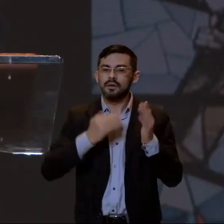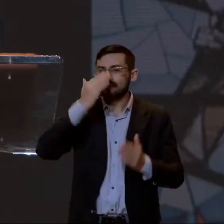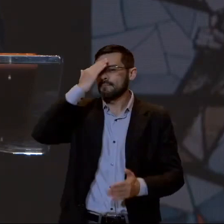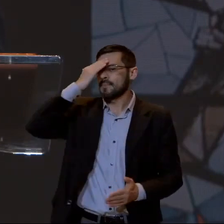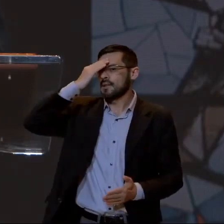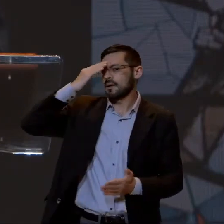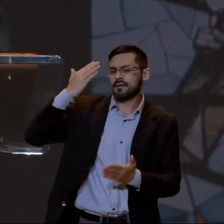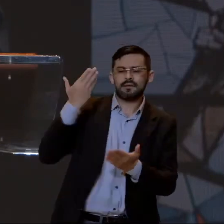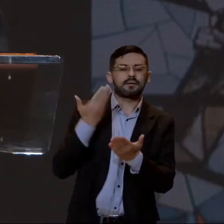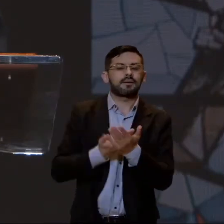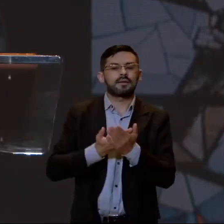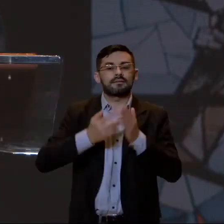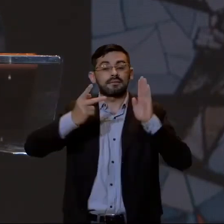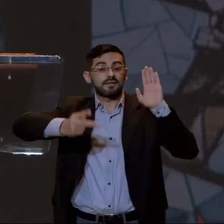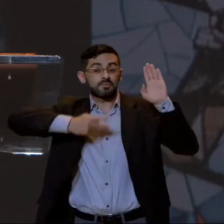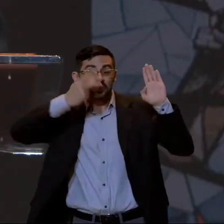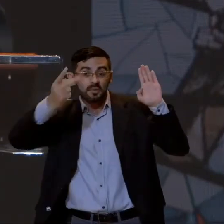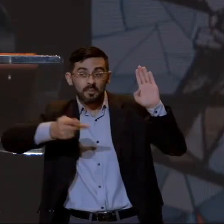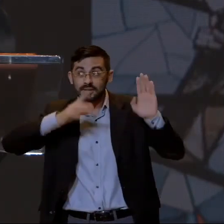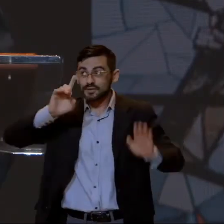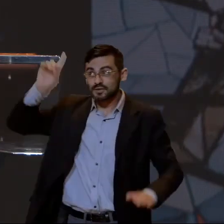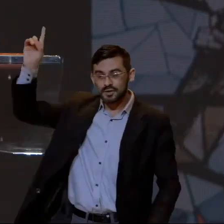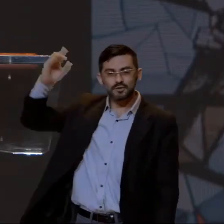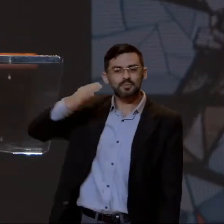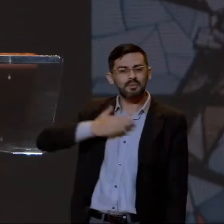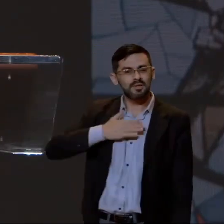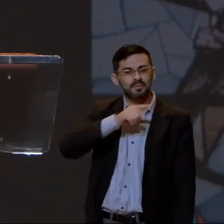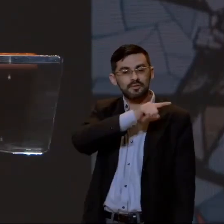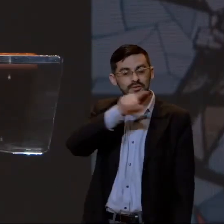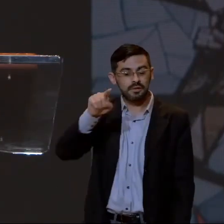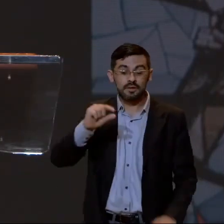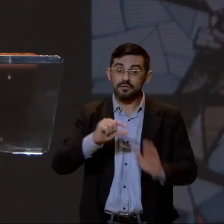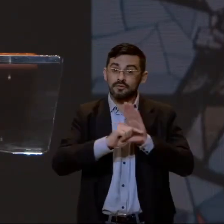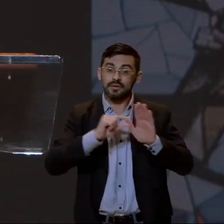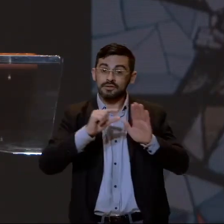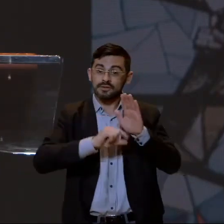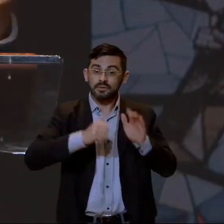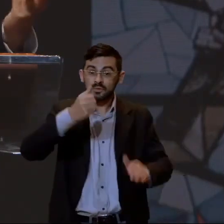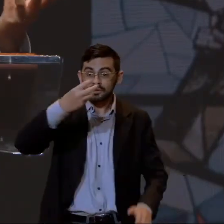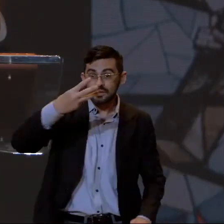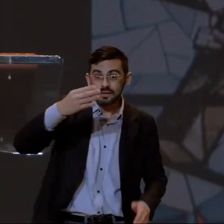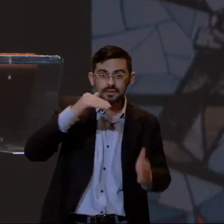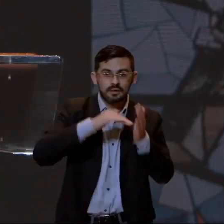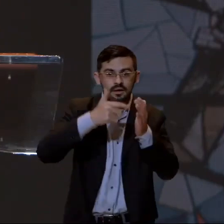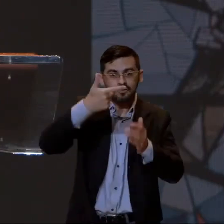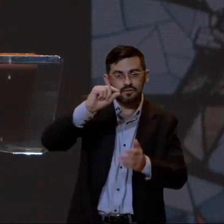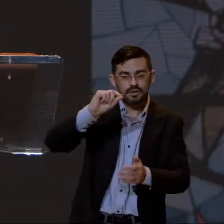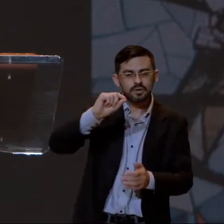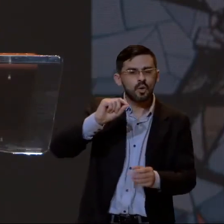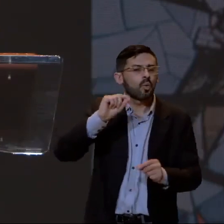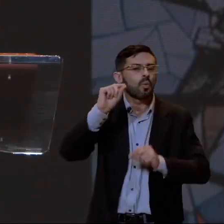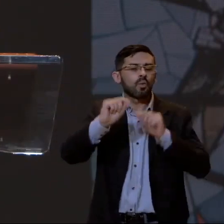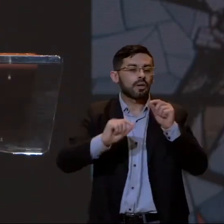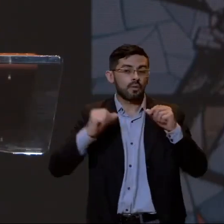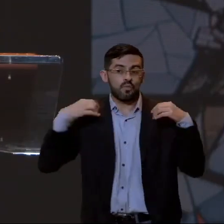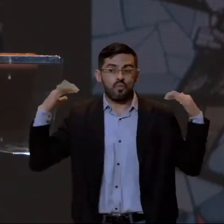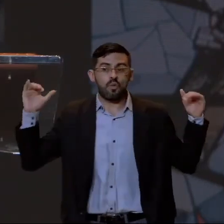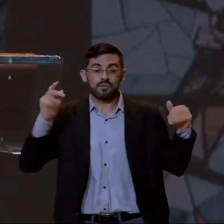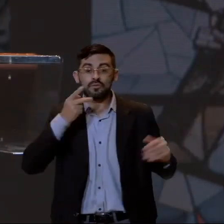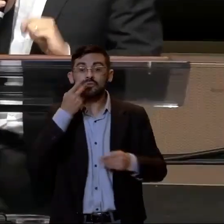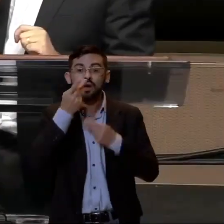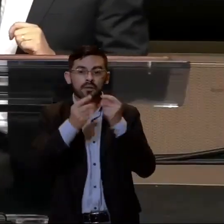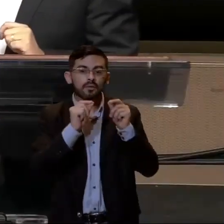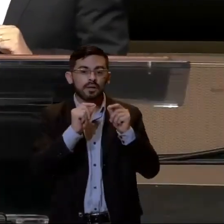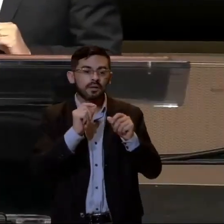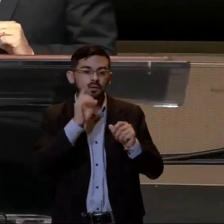nas promessas de Deus para mim e para você. Versículo 13 a 20. O que o anjo faz quando aparece para Zacarias?